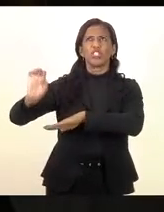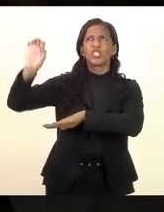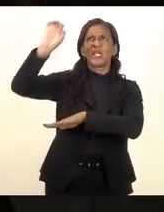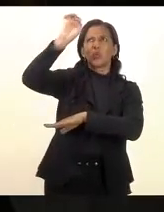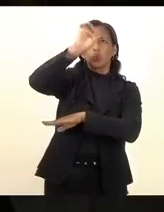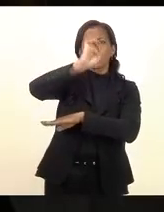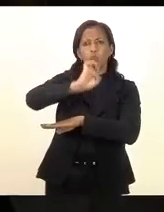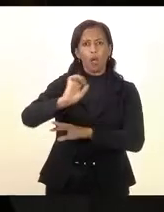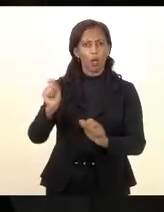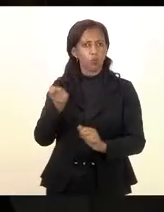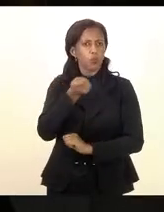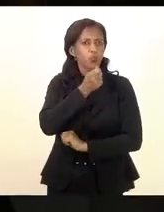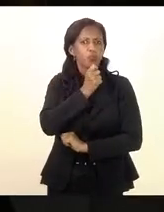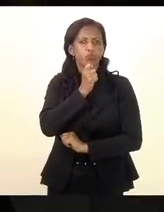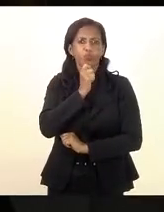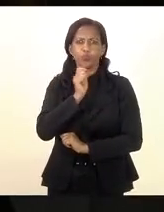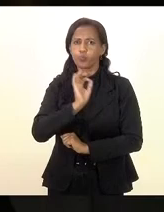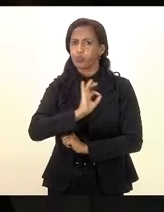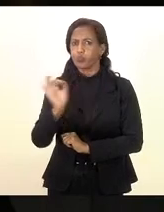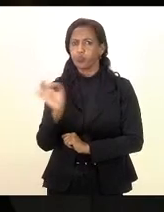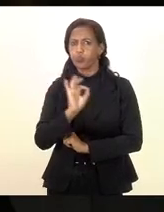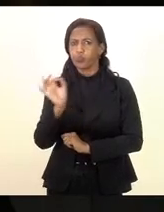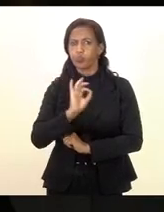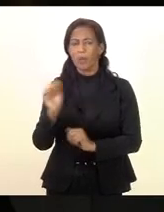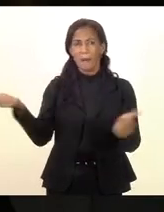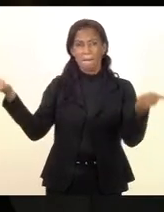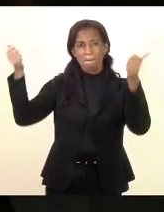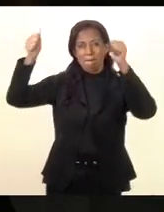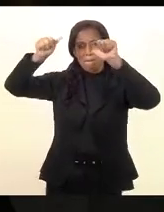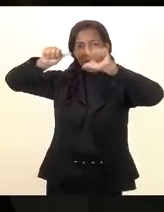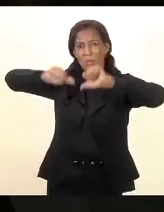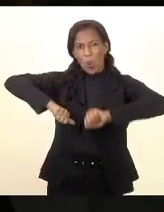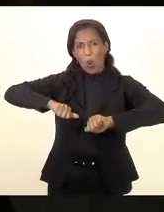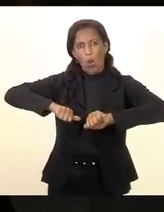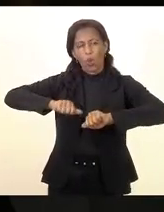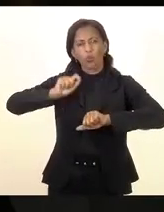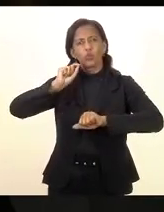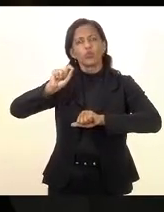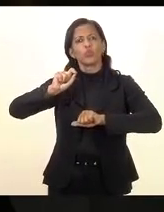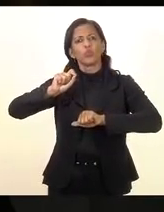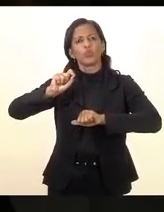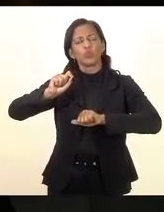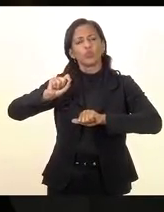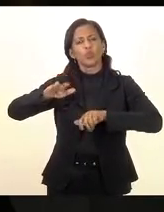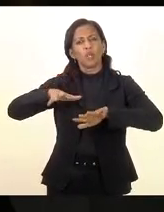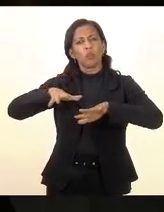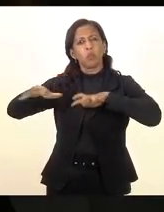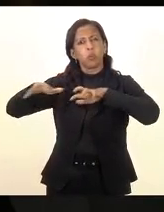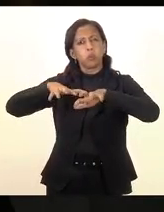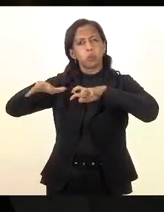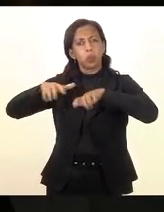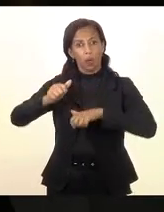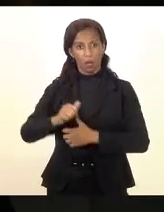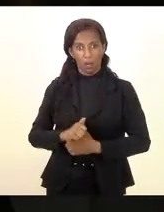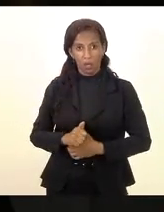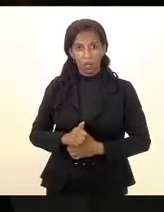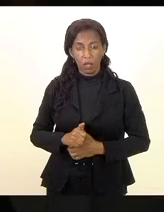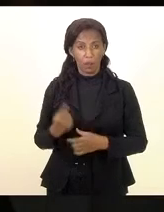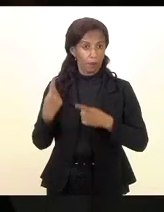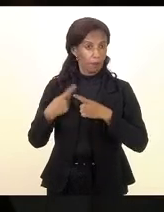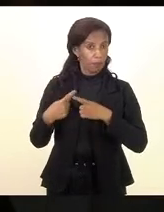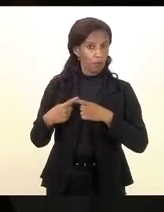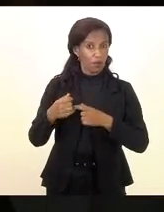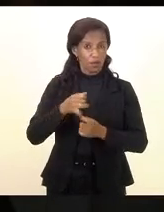é muito pior do que o motim porque o que ficou